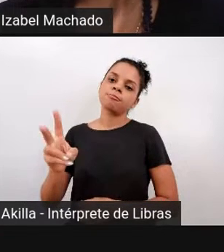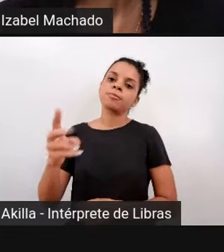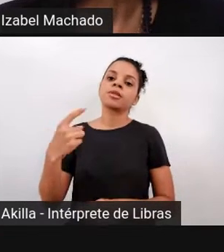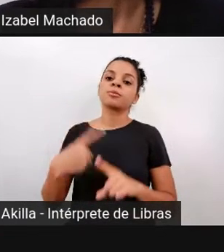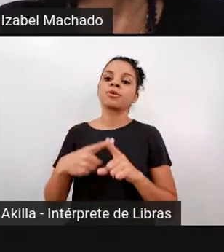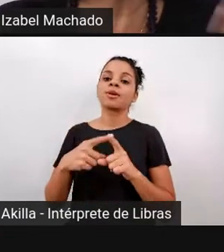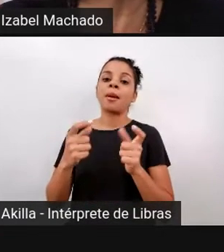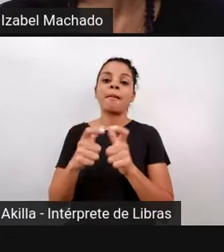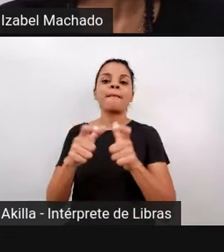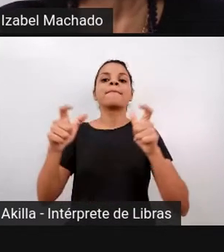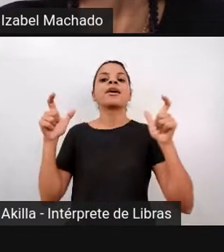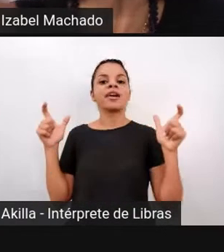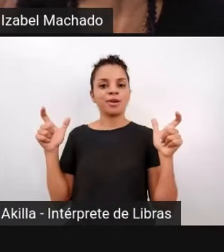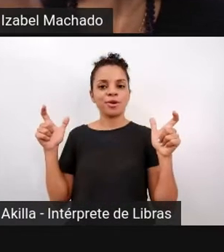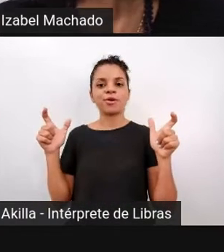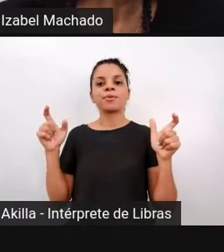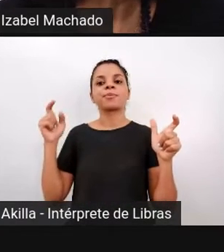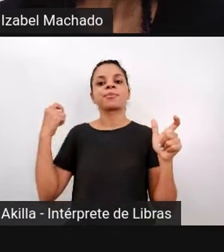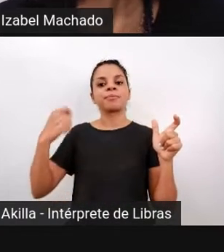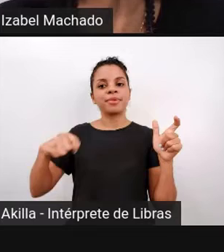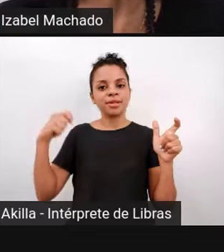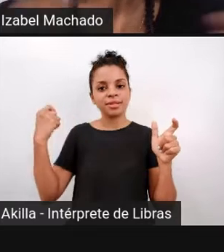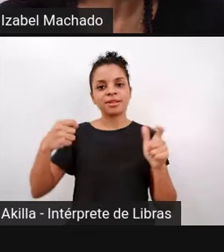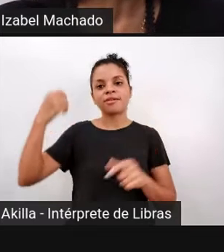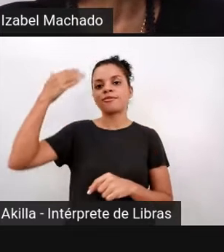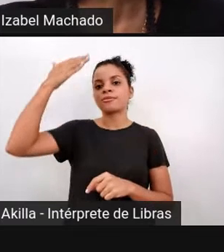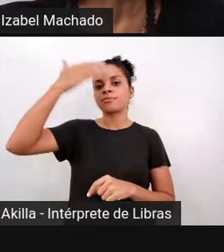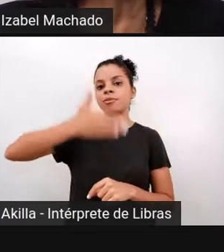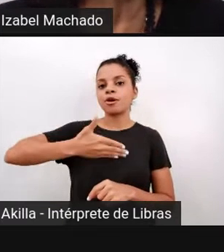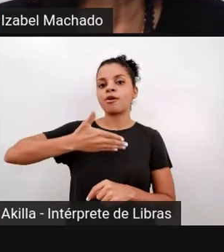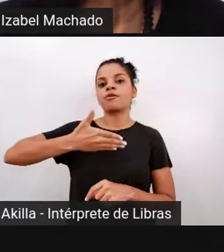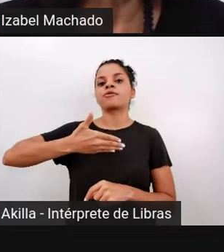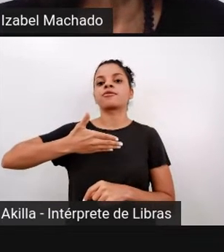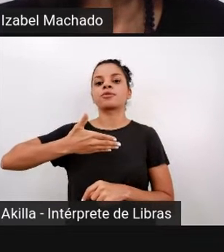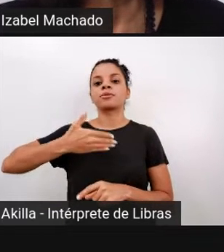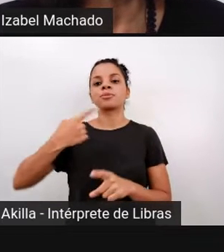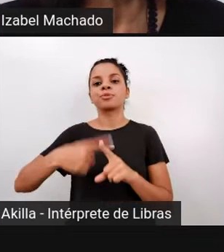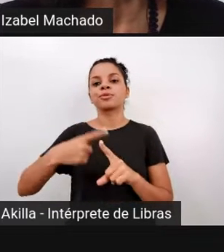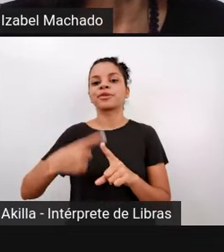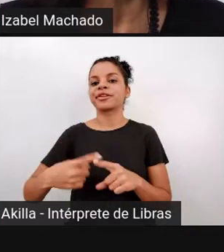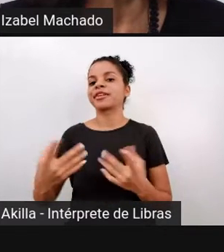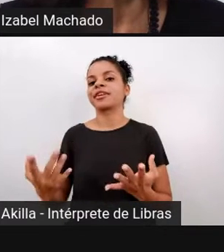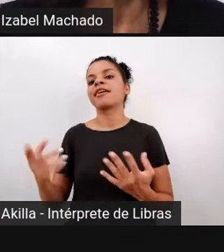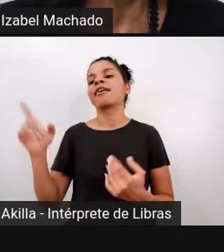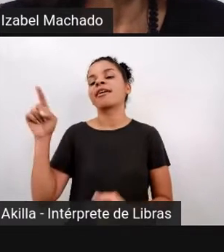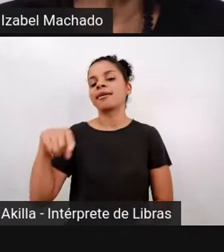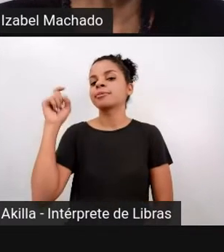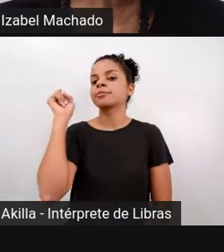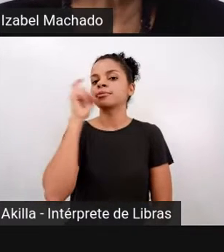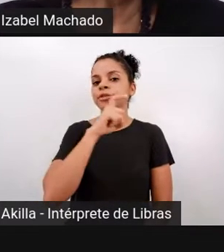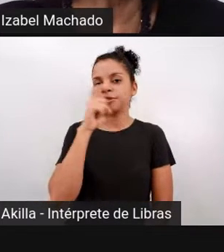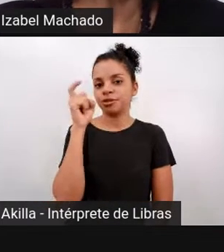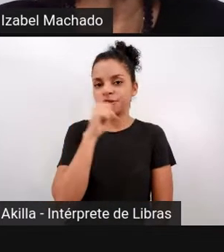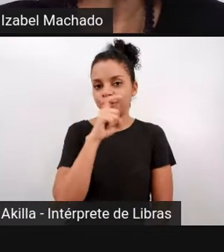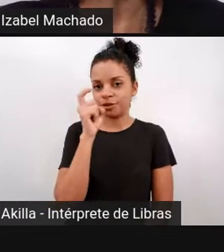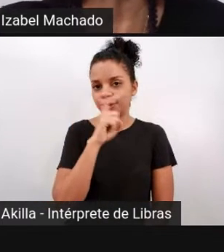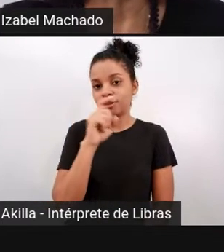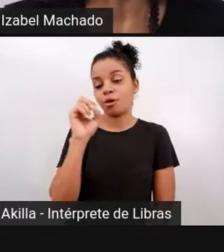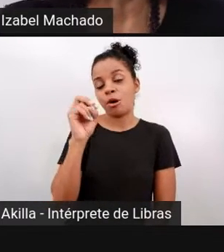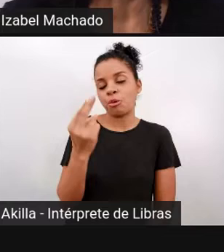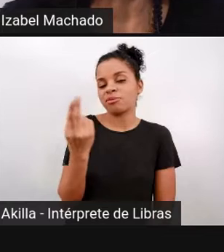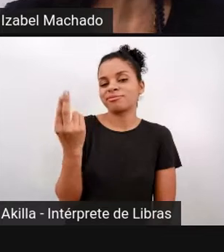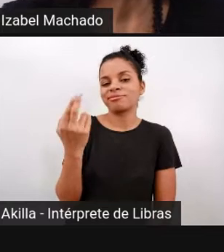realmente necessitava de uma comprovação de um desmentido, porque eram informações falsas ou incorretas,